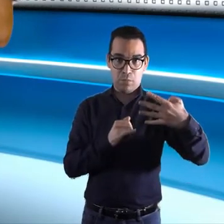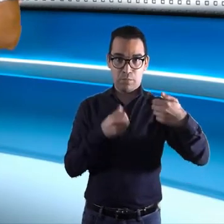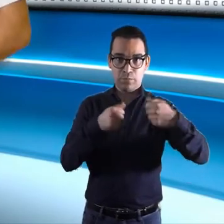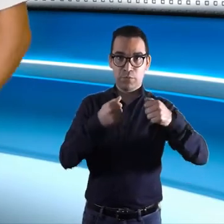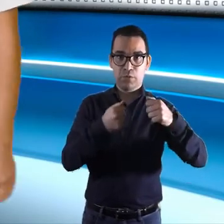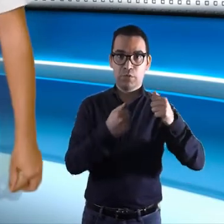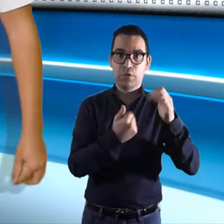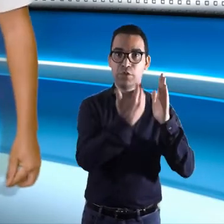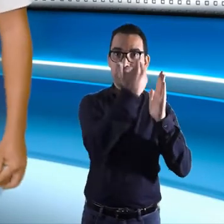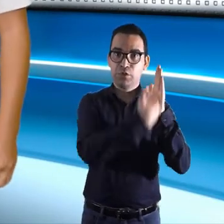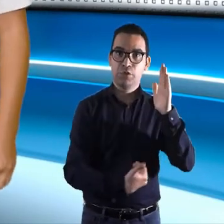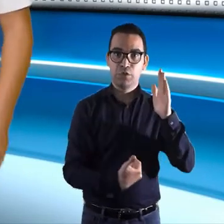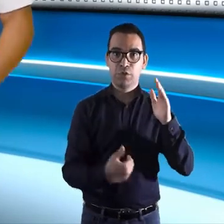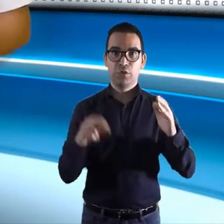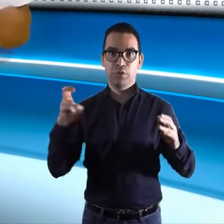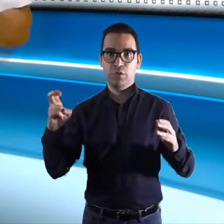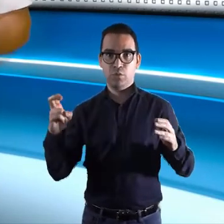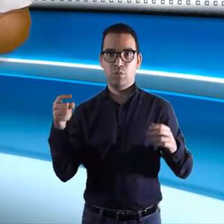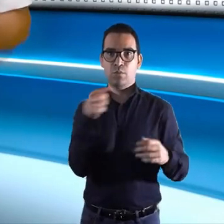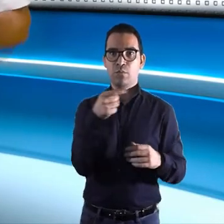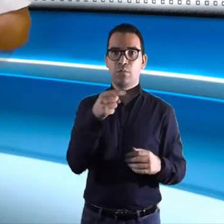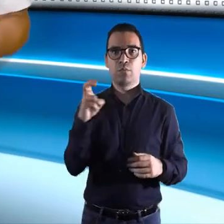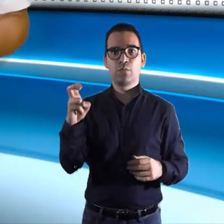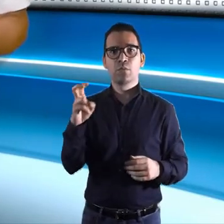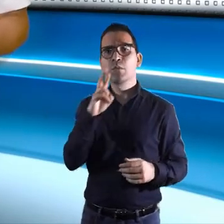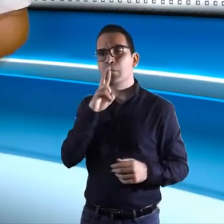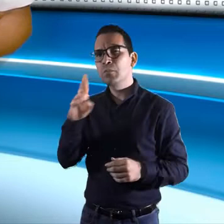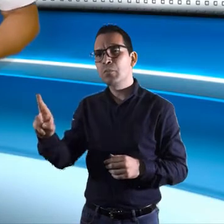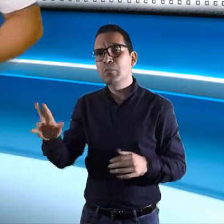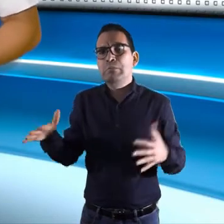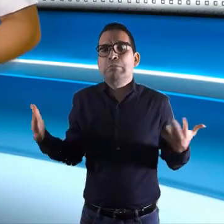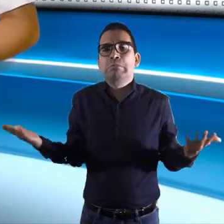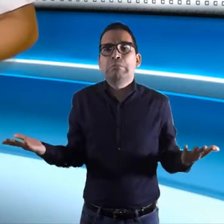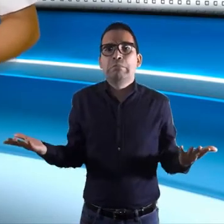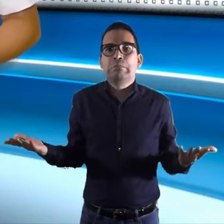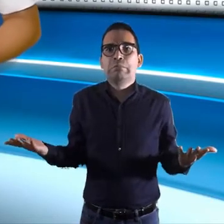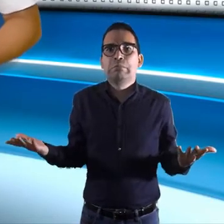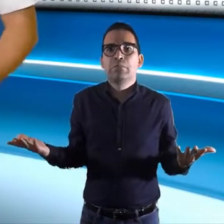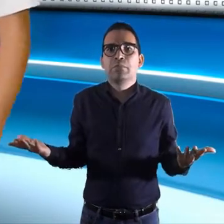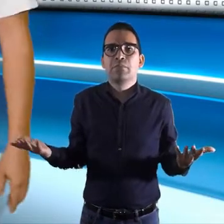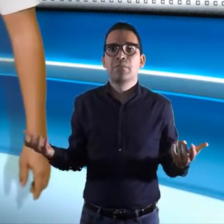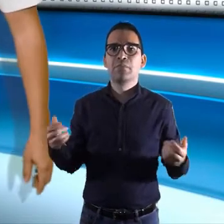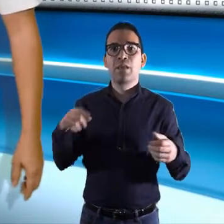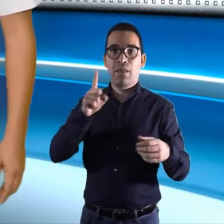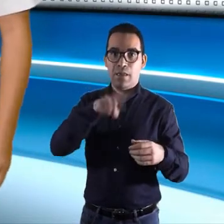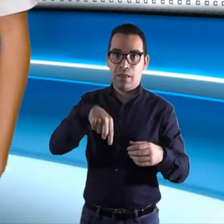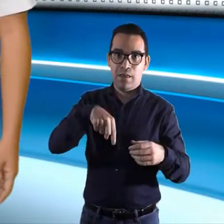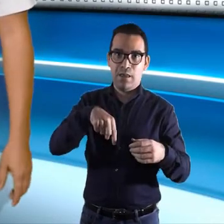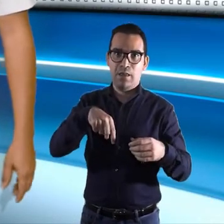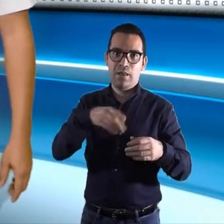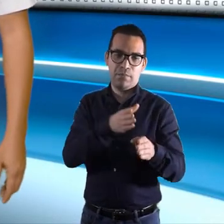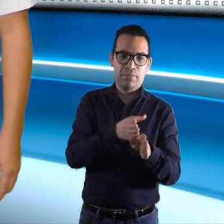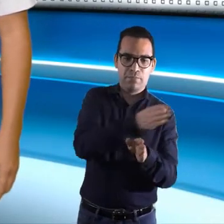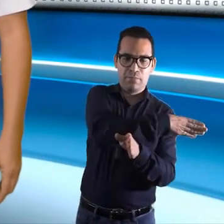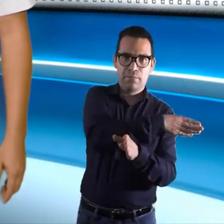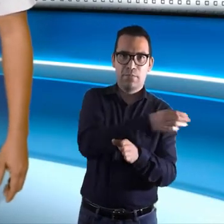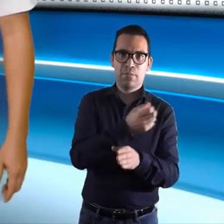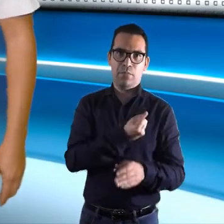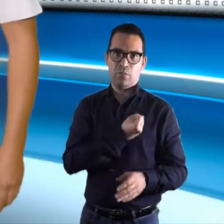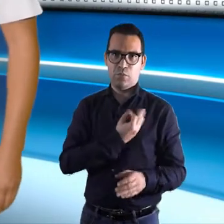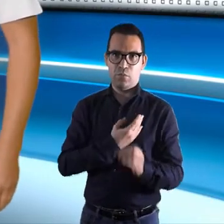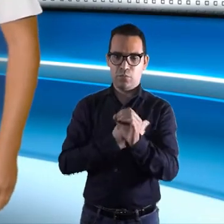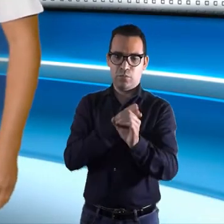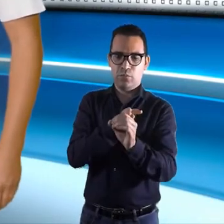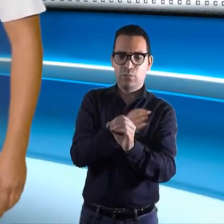retirar 5. Bem, retirar, devemos andar para a esquerda na reta numérica,